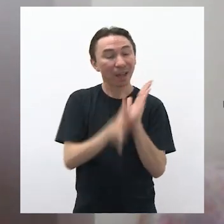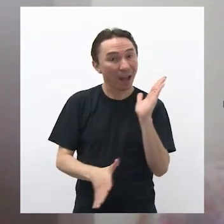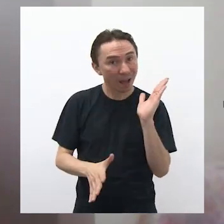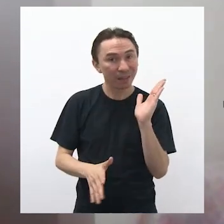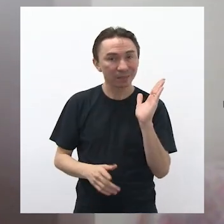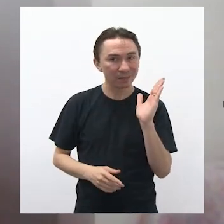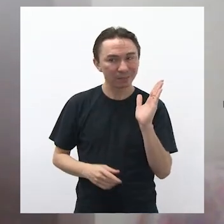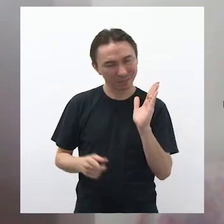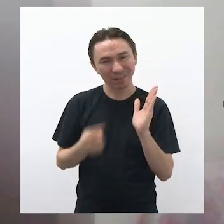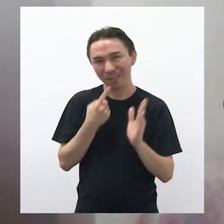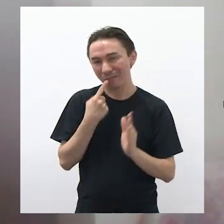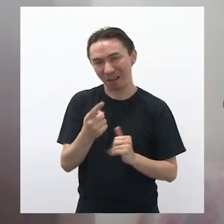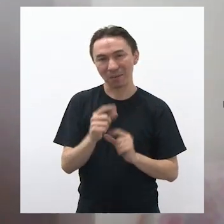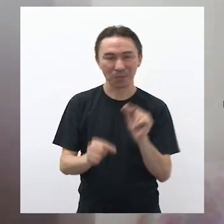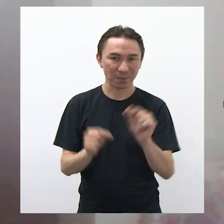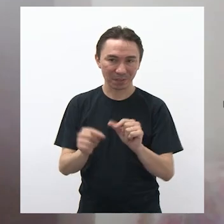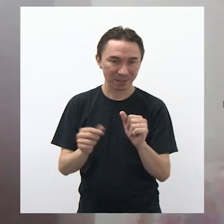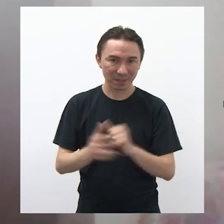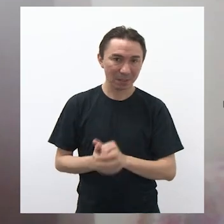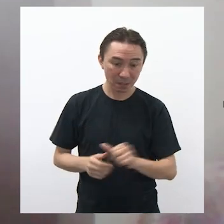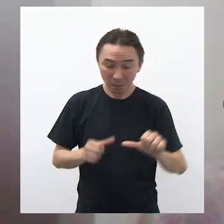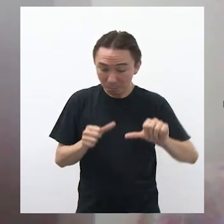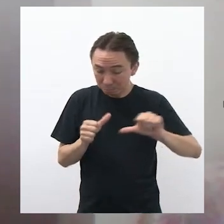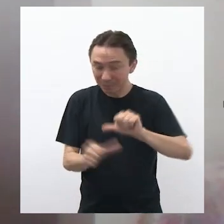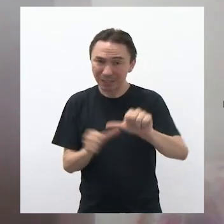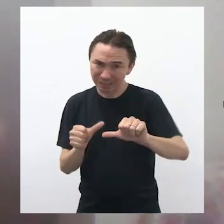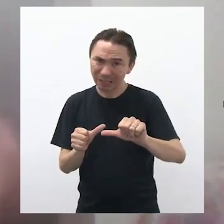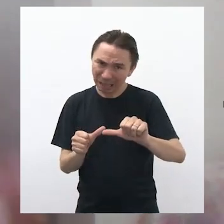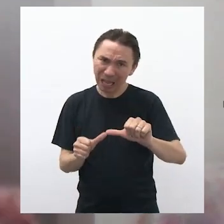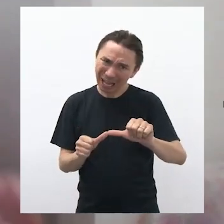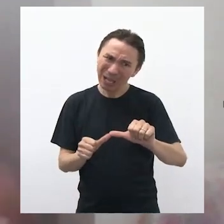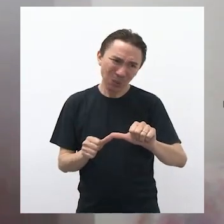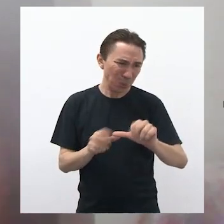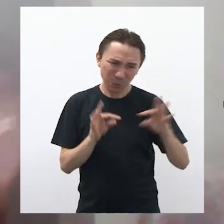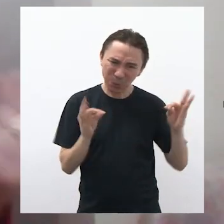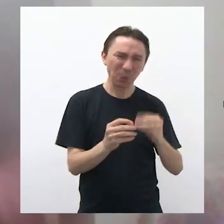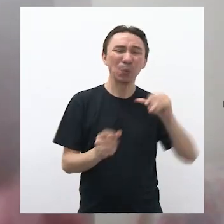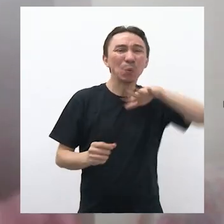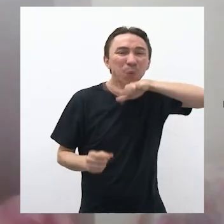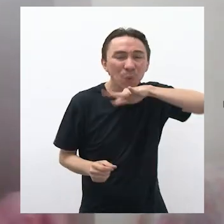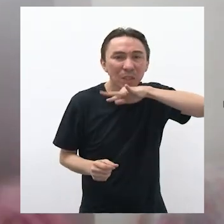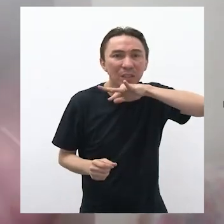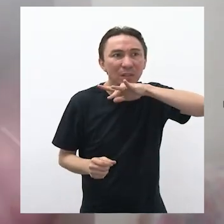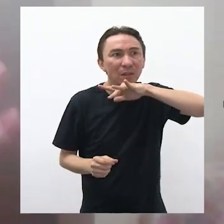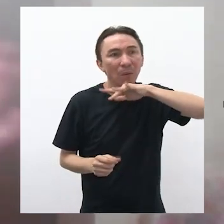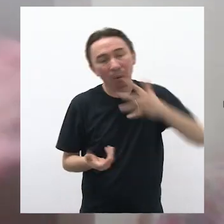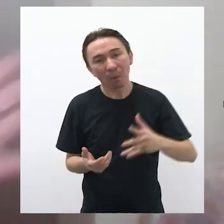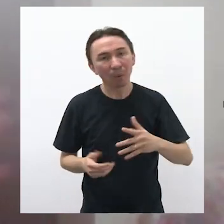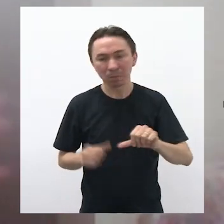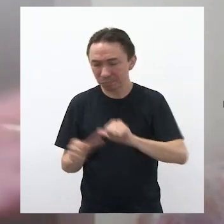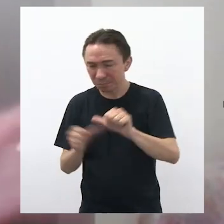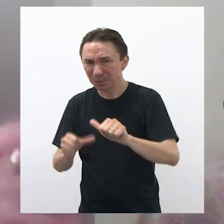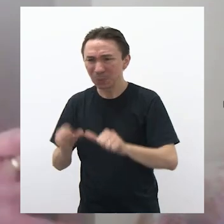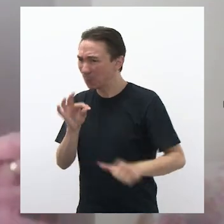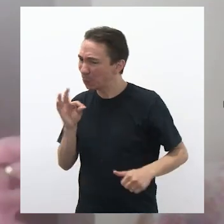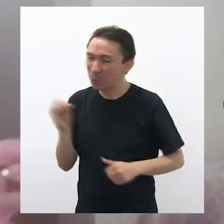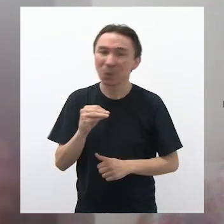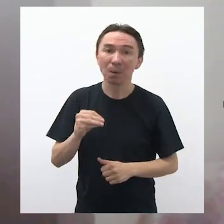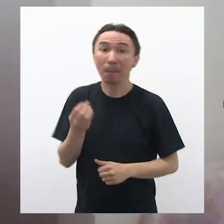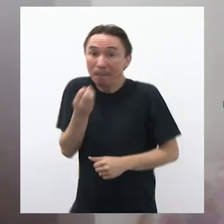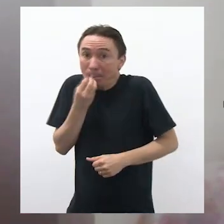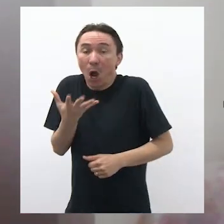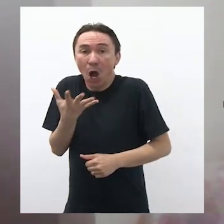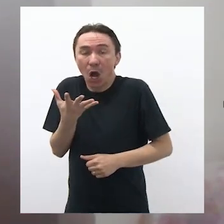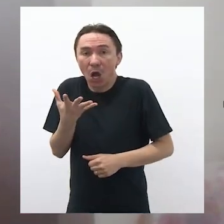toda mudança é de todo ruim, nem toda mudança é de todo boa. A gente tem dois lados aí que a gente